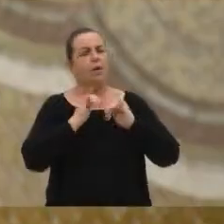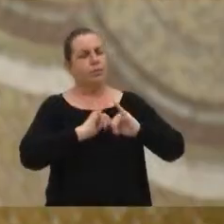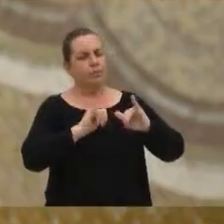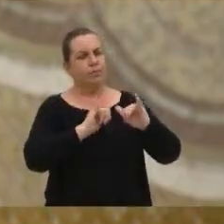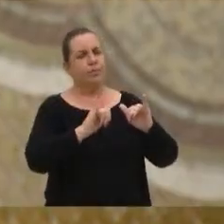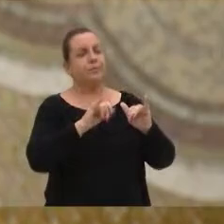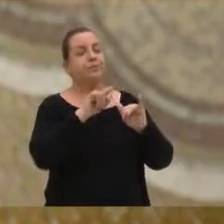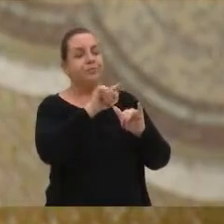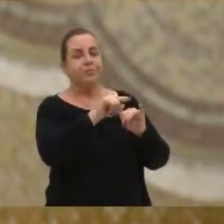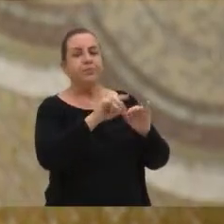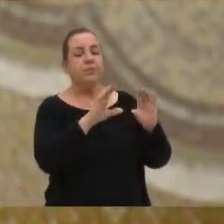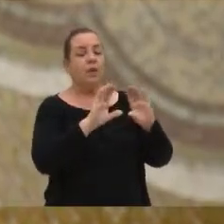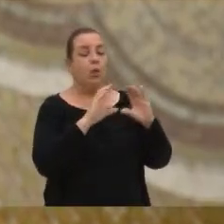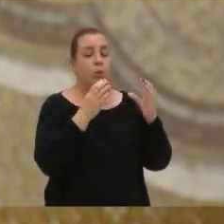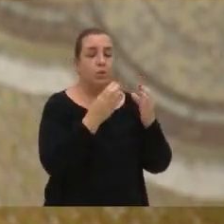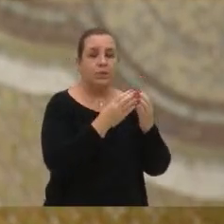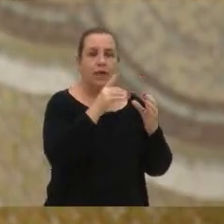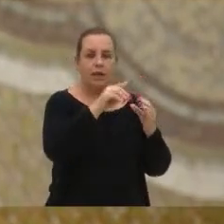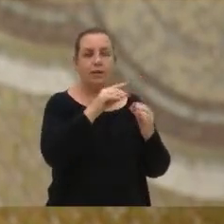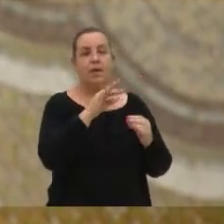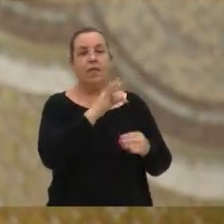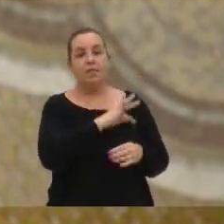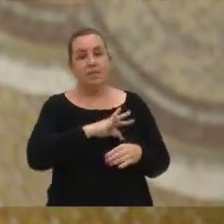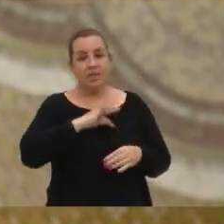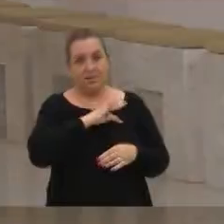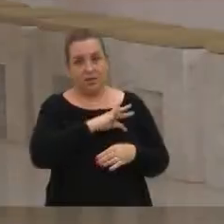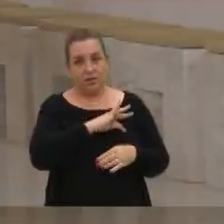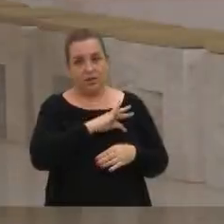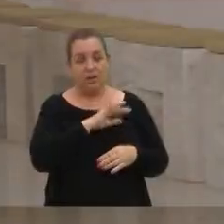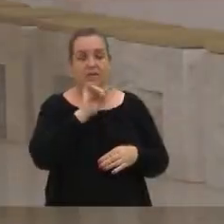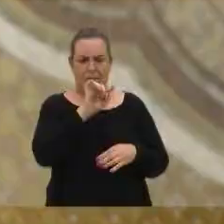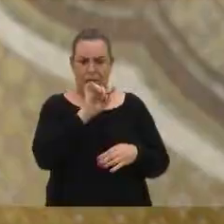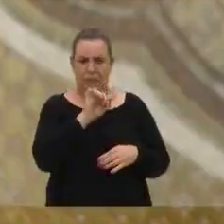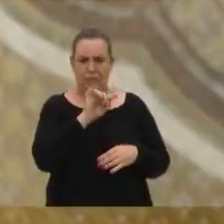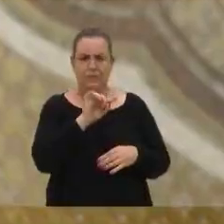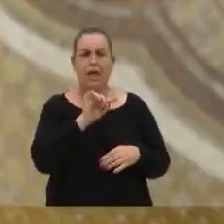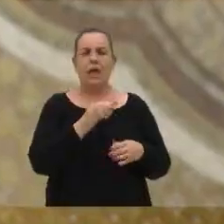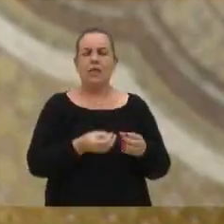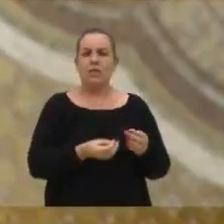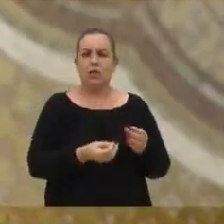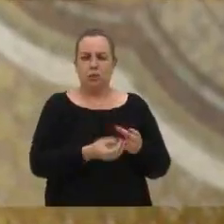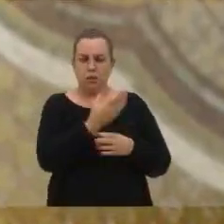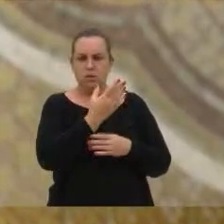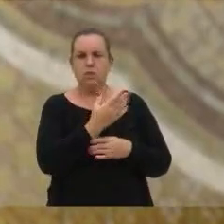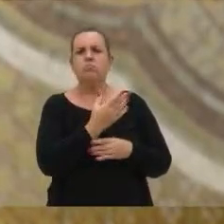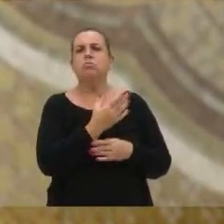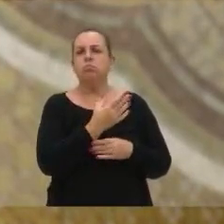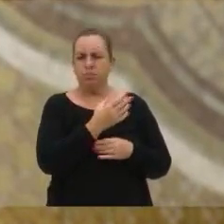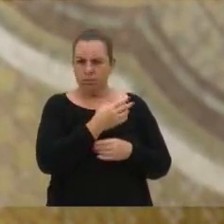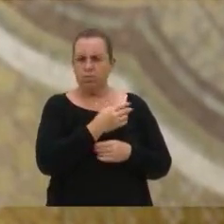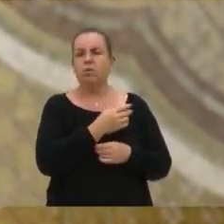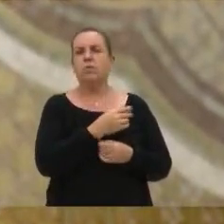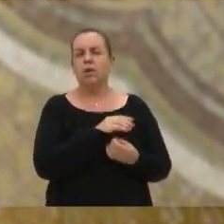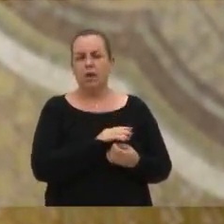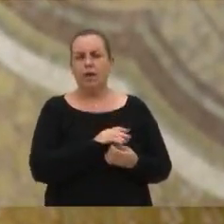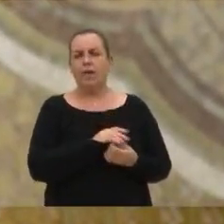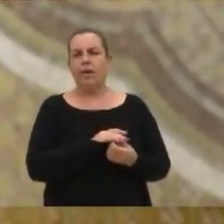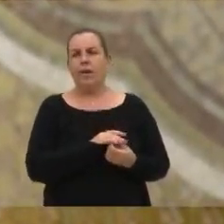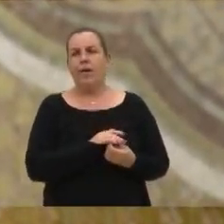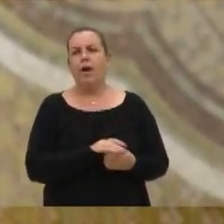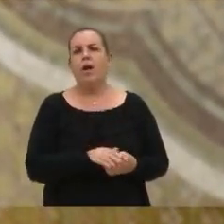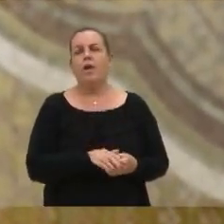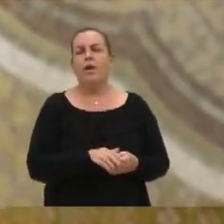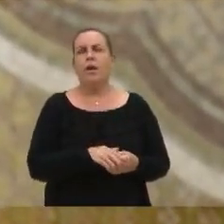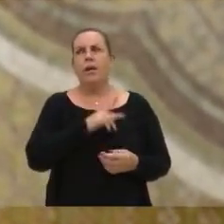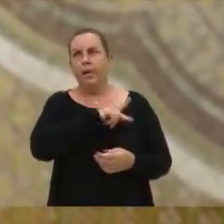leitura, nasce missionária. Se nós entendermos, Paulo escreve essa carta a Tessalônica quando está